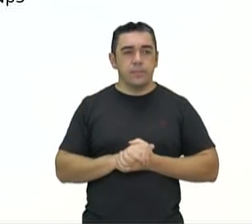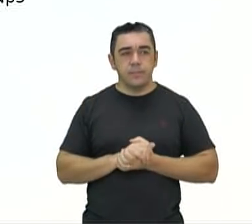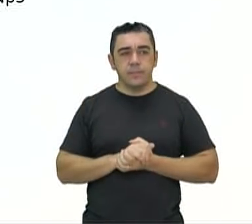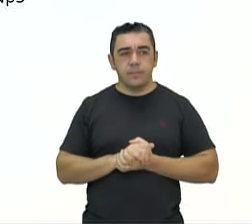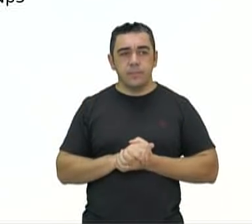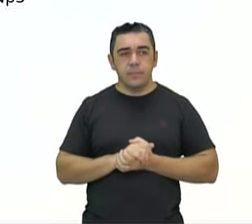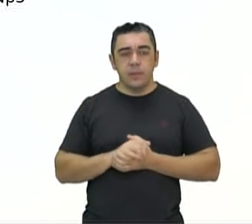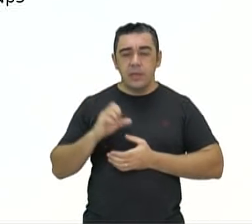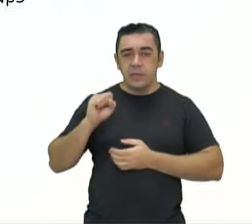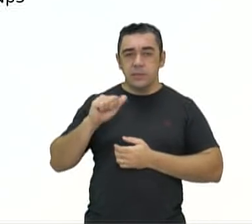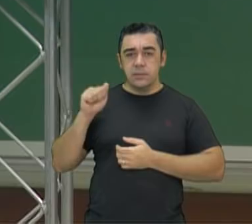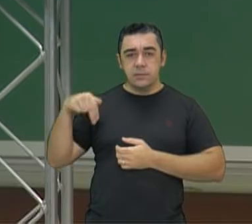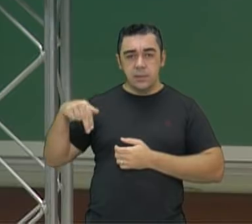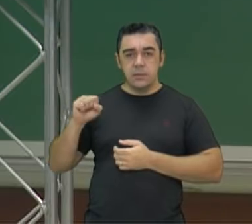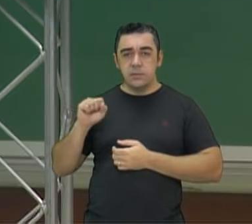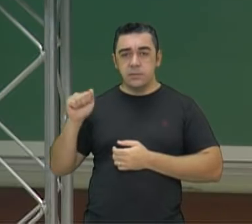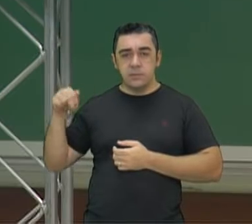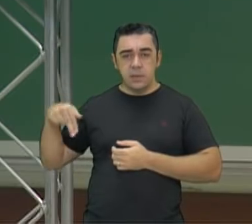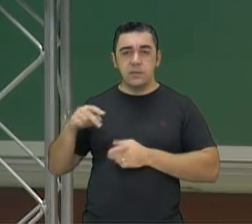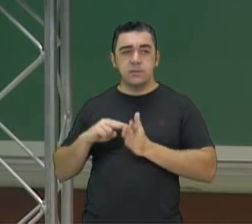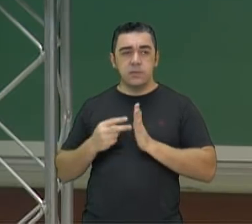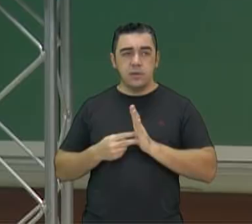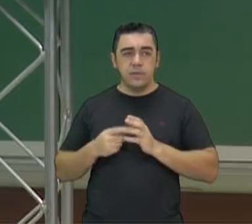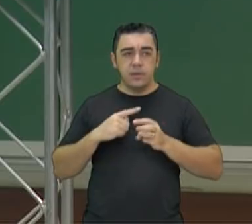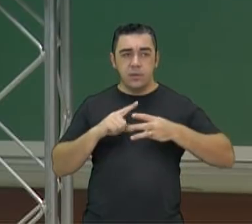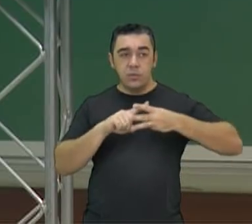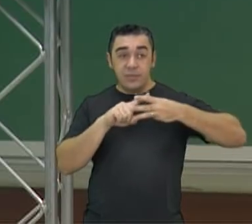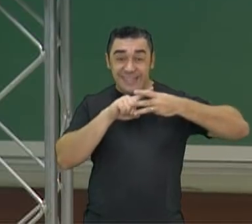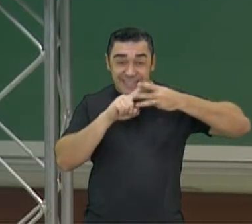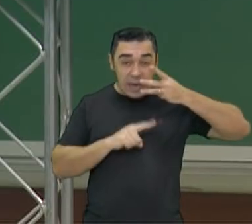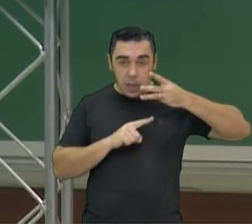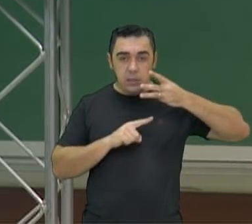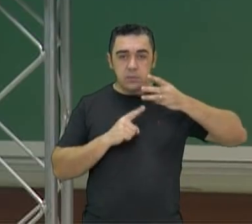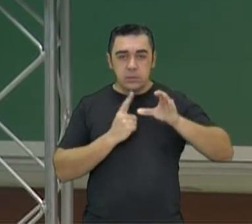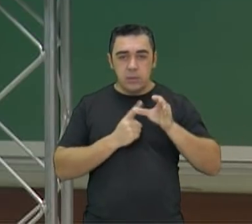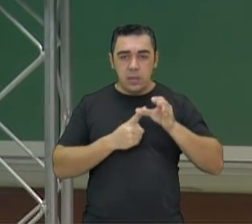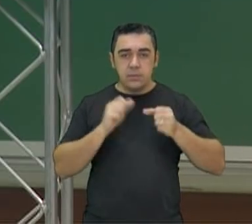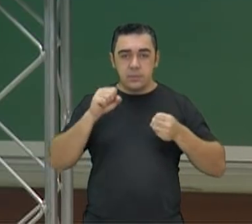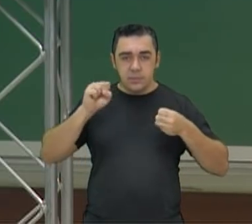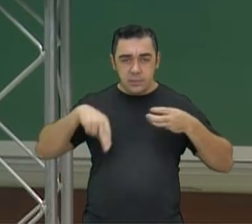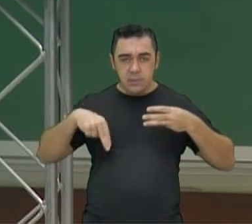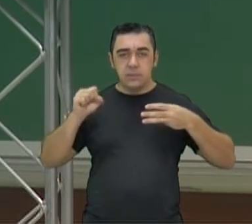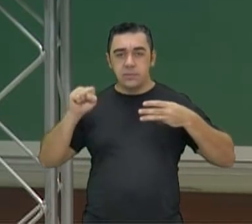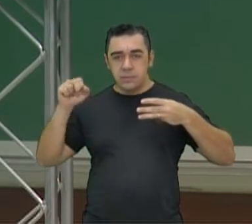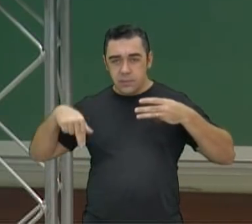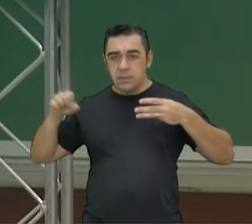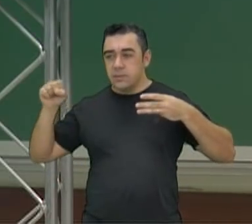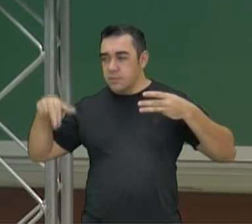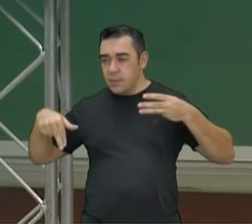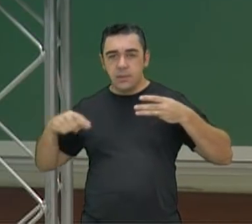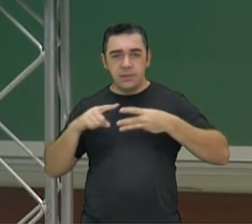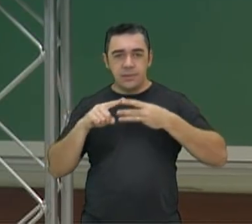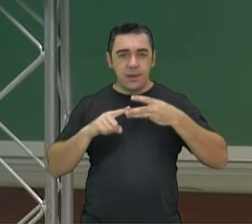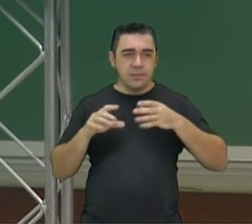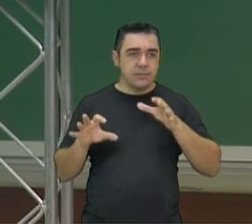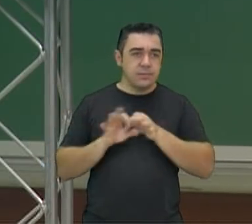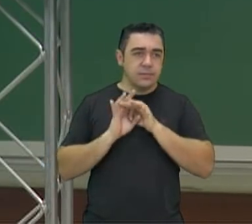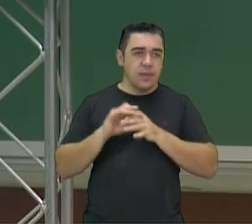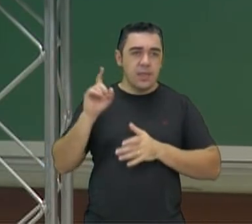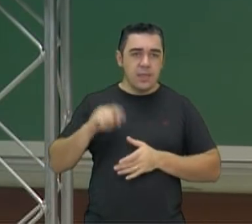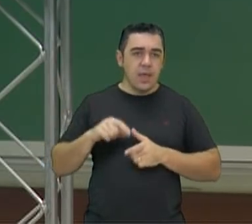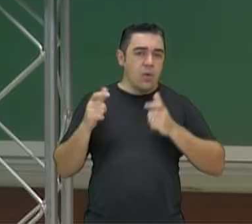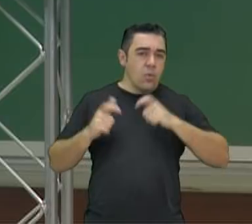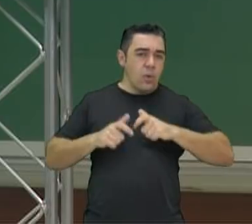tem São Francisco, San Diego e Sacramento, né? Esse pertence ao estado da Califórnia e é um